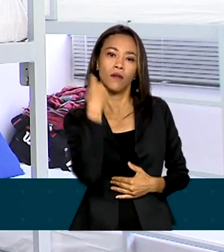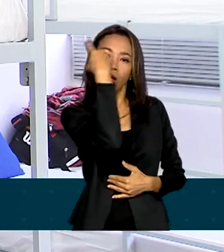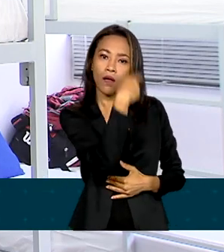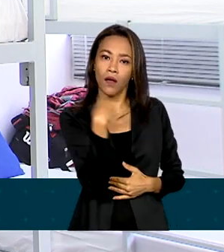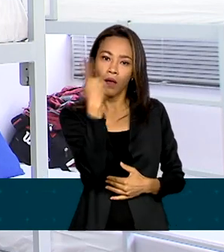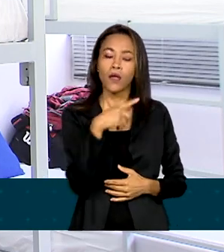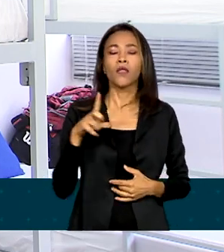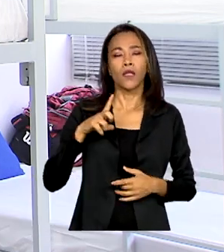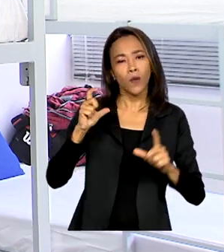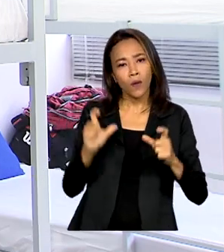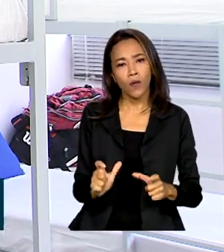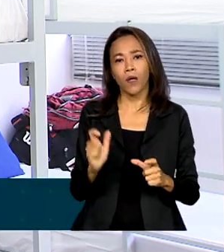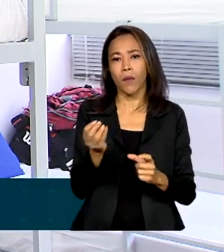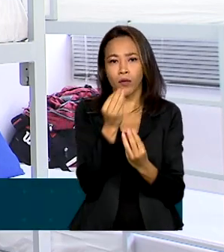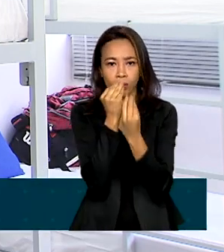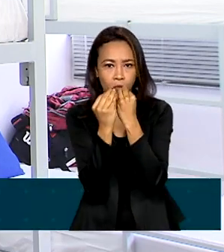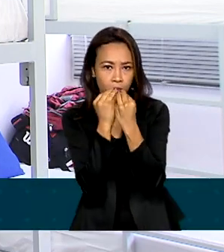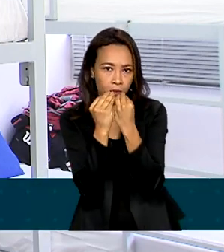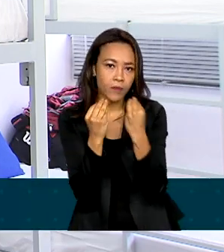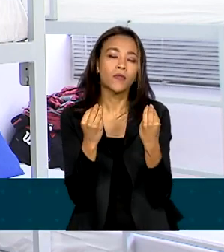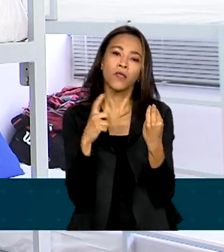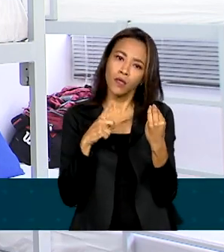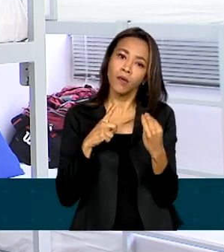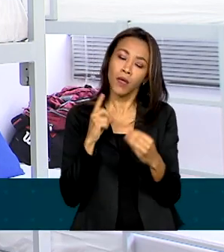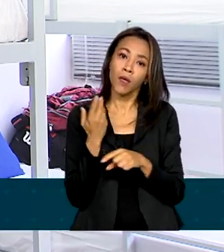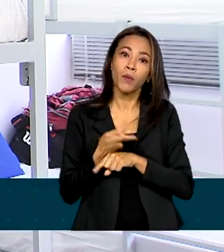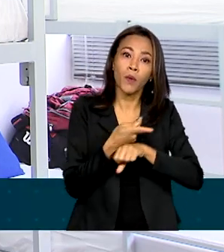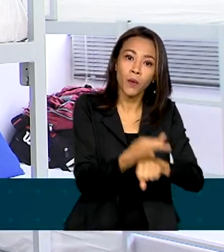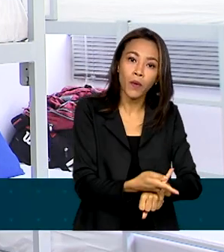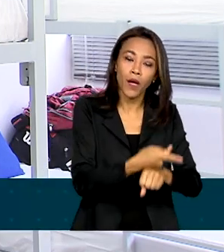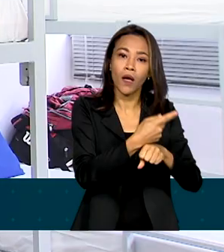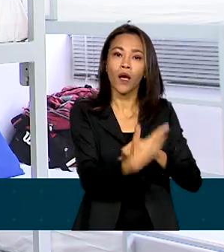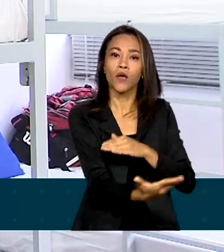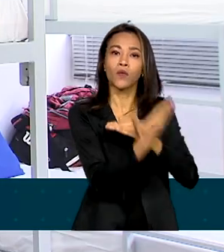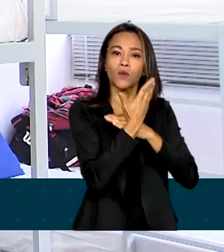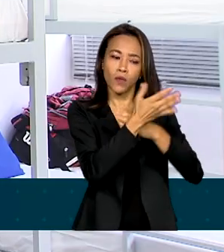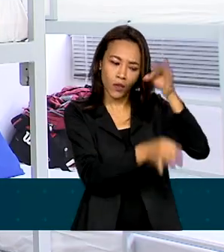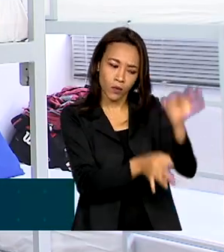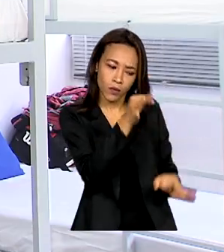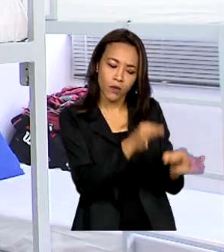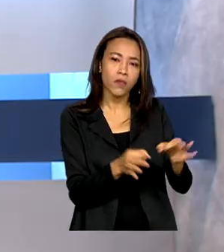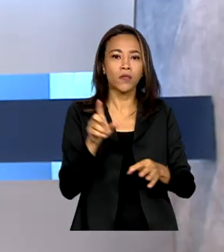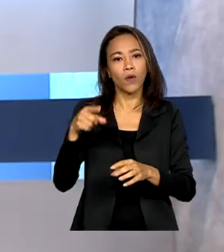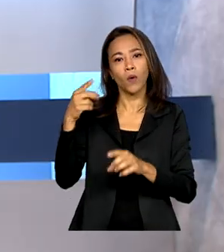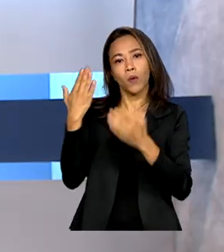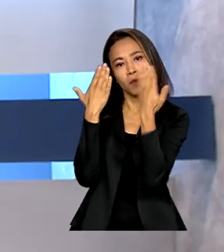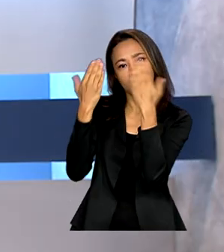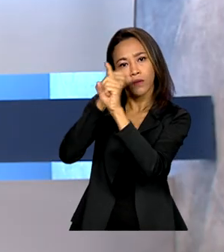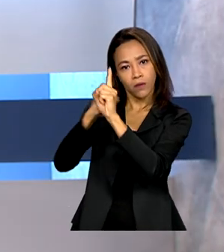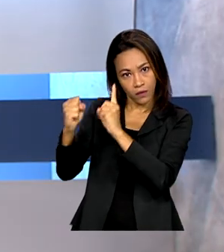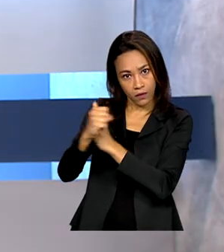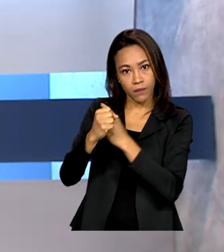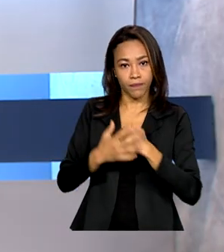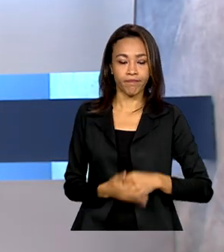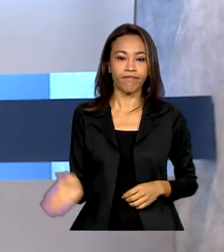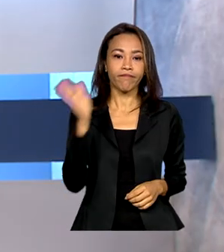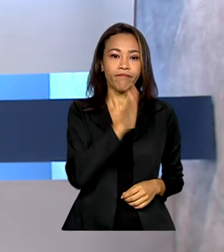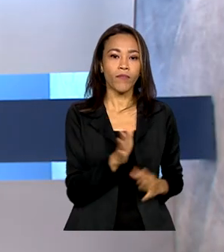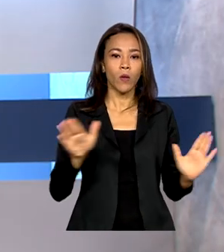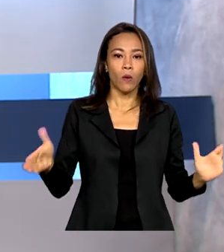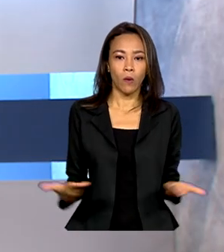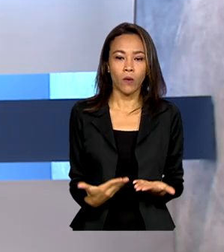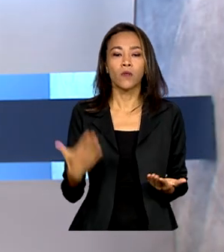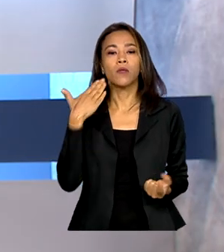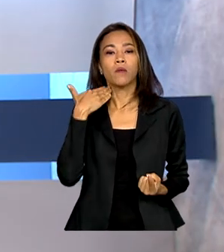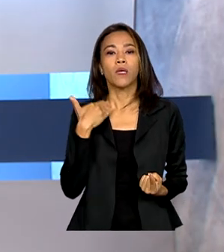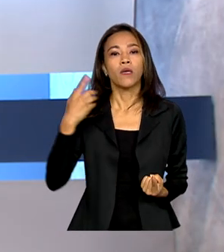se alimentar e sim procurar a sua ajuda, tanto jurídica quanto psicossocial. A partir de hoje,